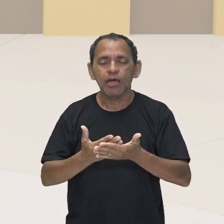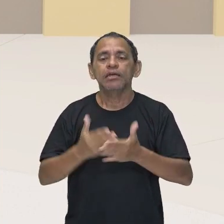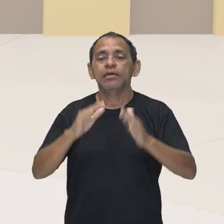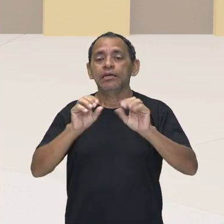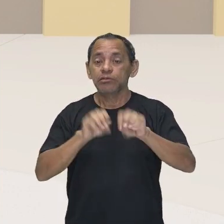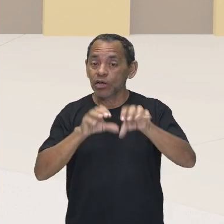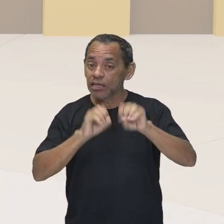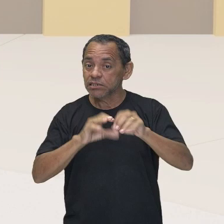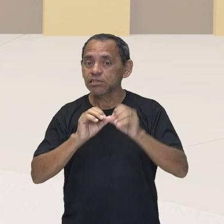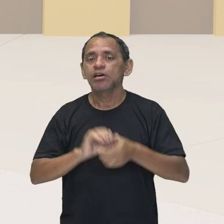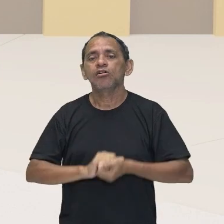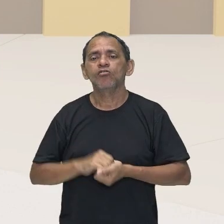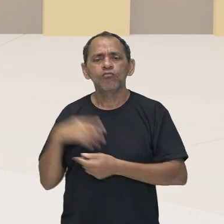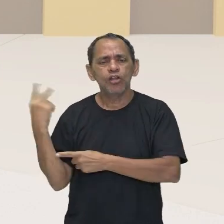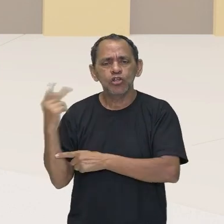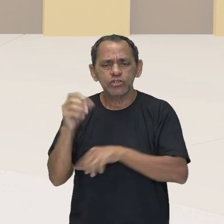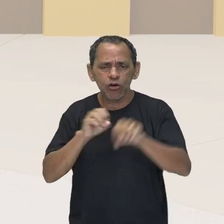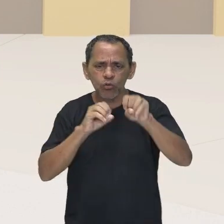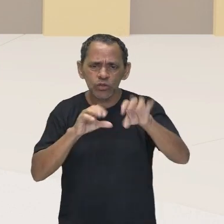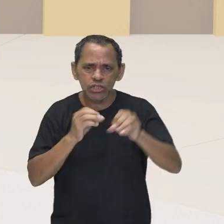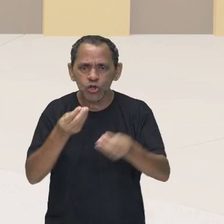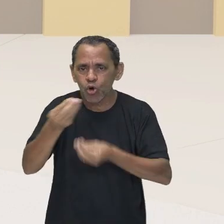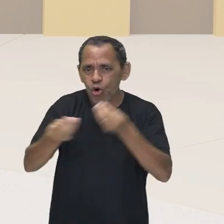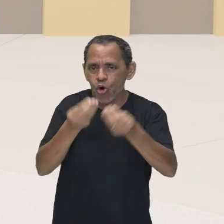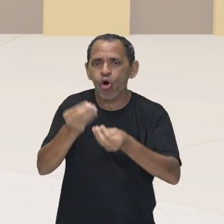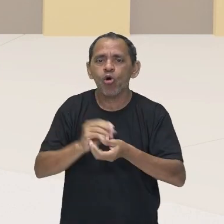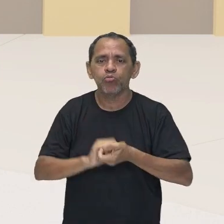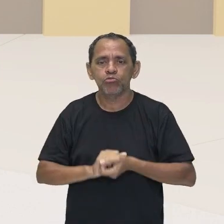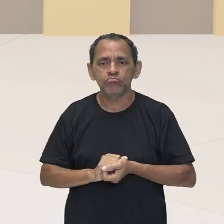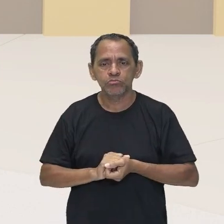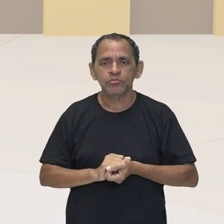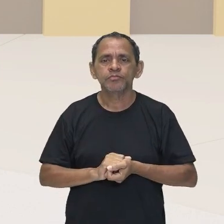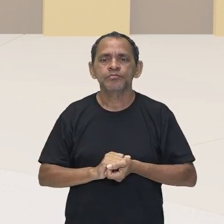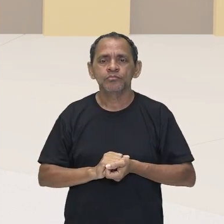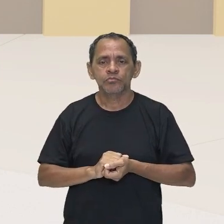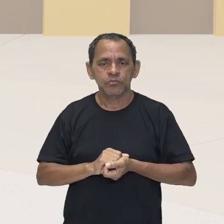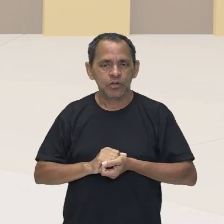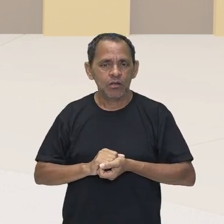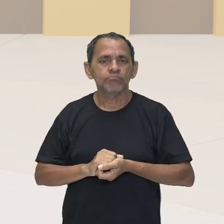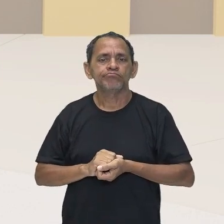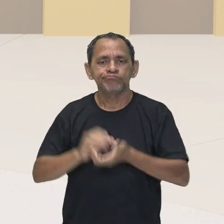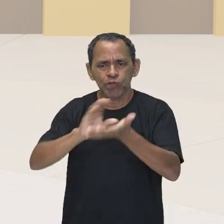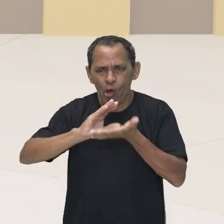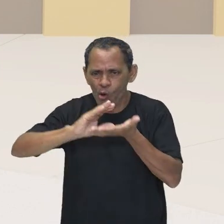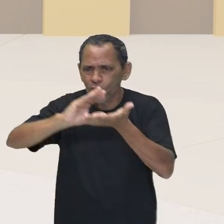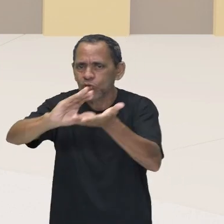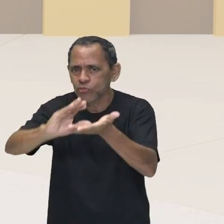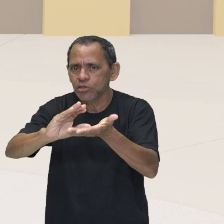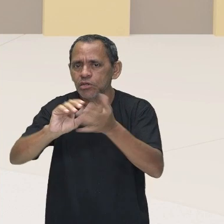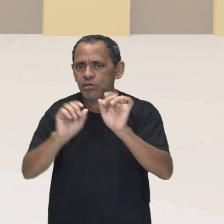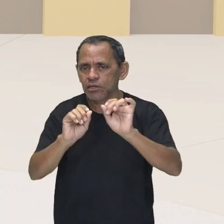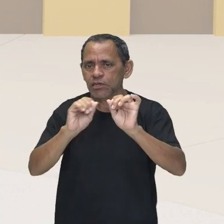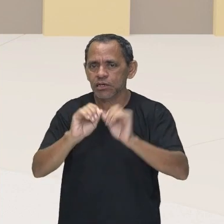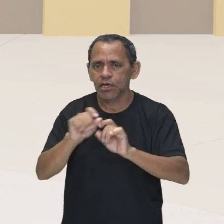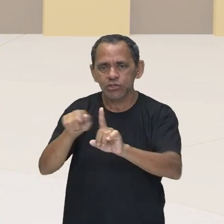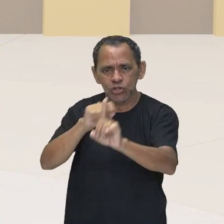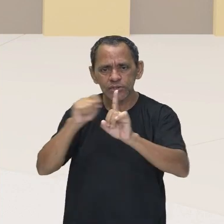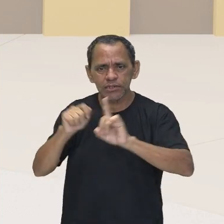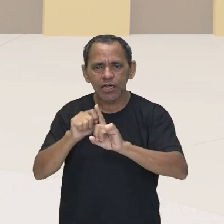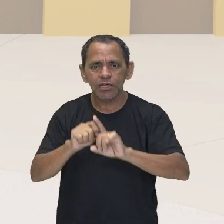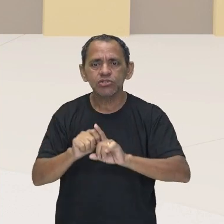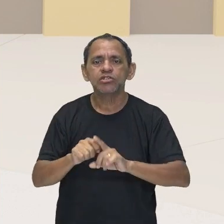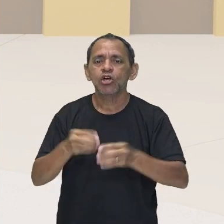ensino como um meio de crescimento pessoal e contribuição para a sociedade. O que seria da